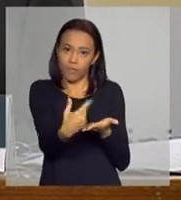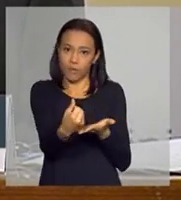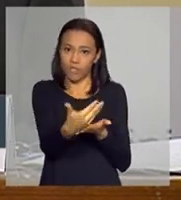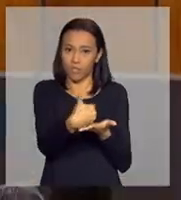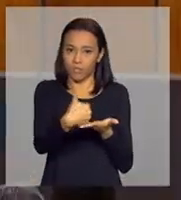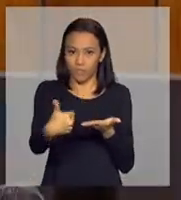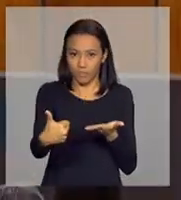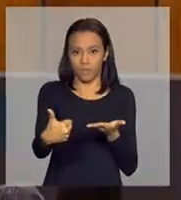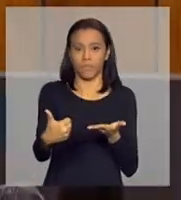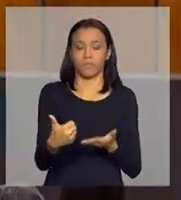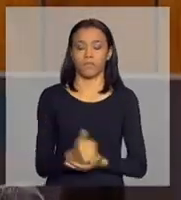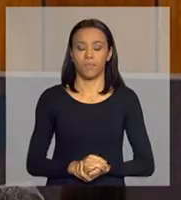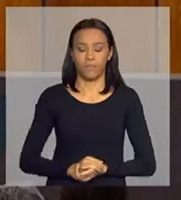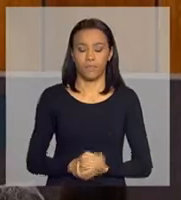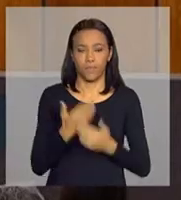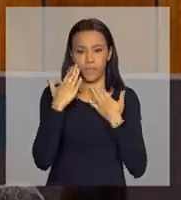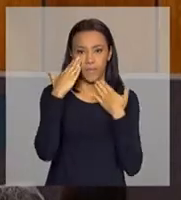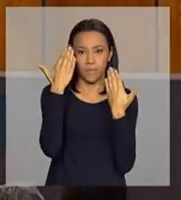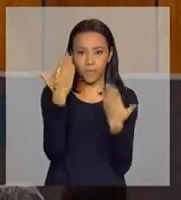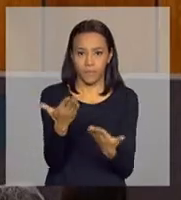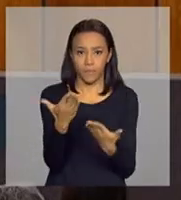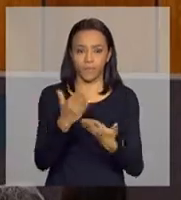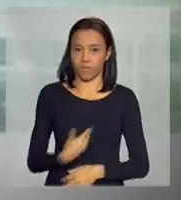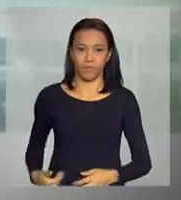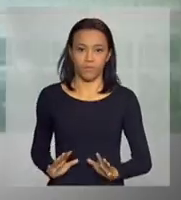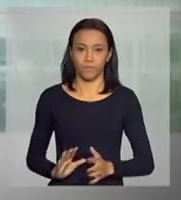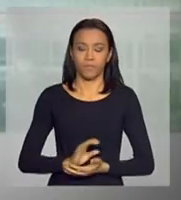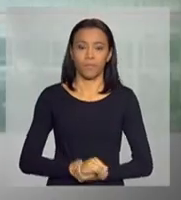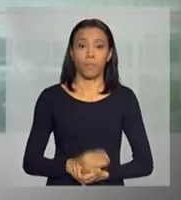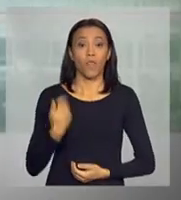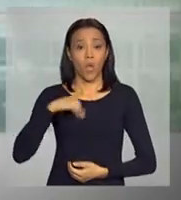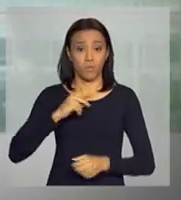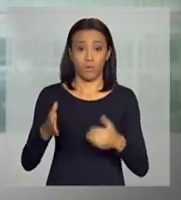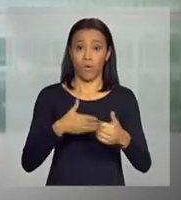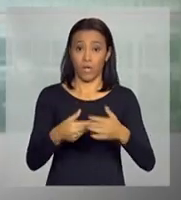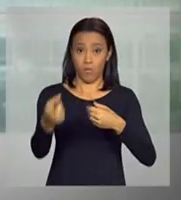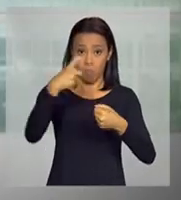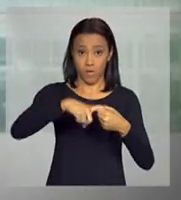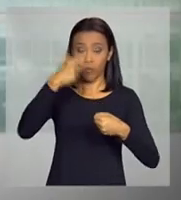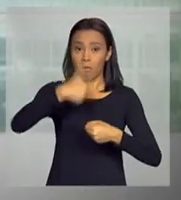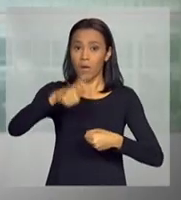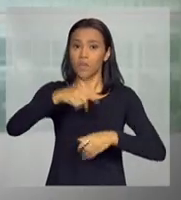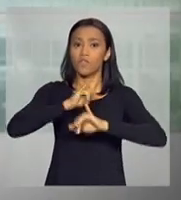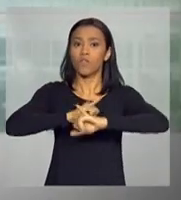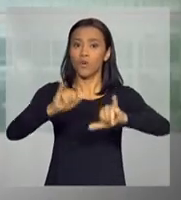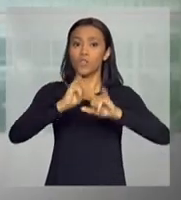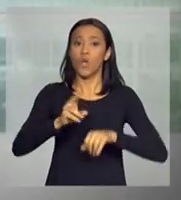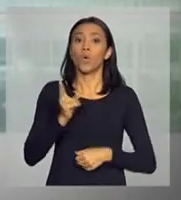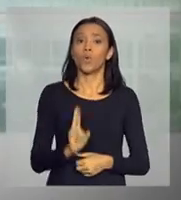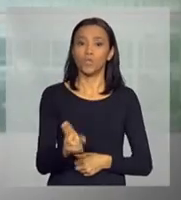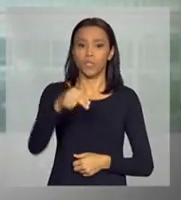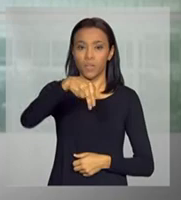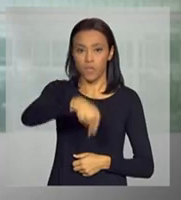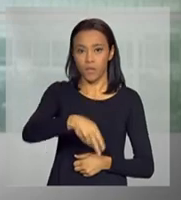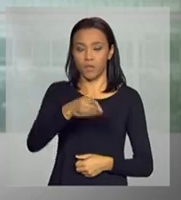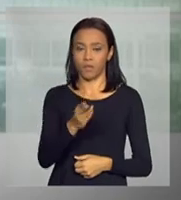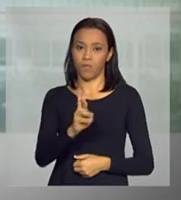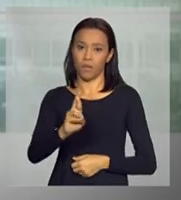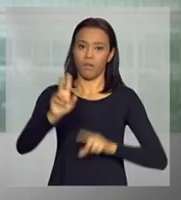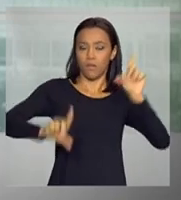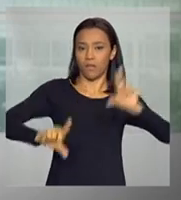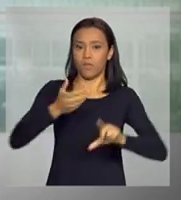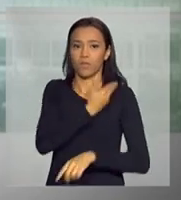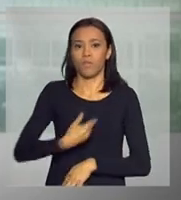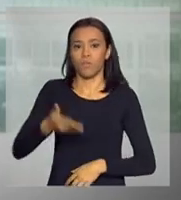processado e obrigado podemos voltar a qualquer momento com outras informações Continue com a gente